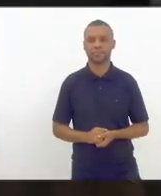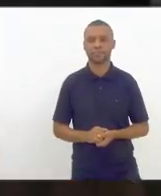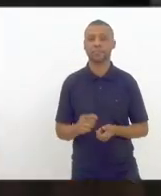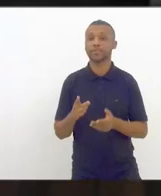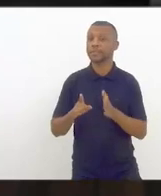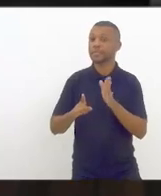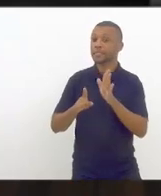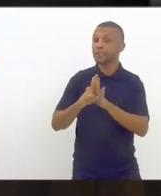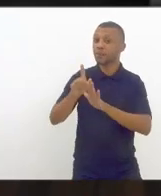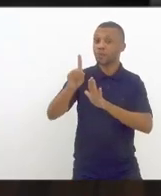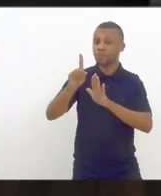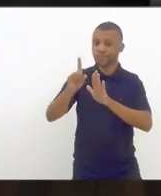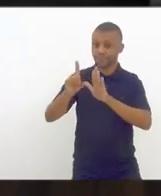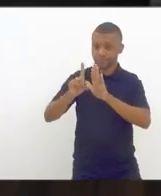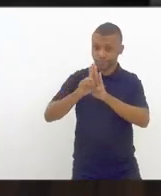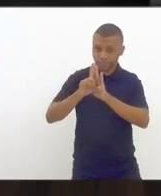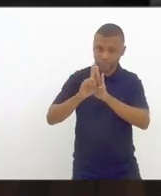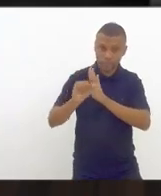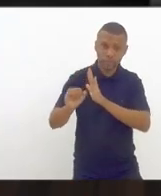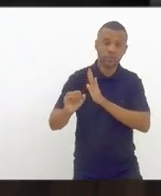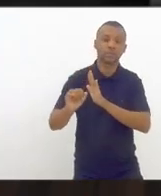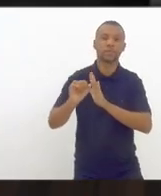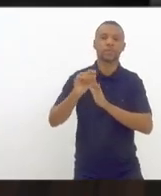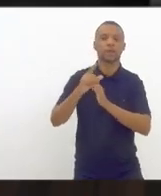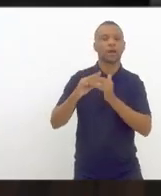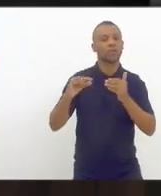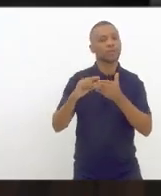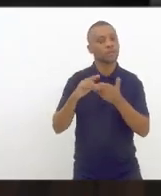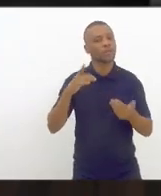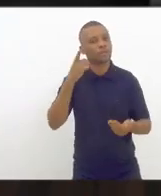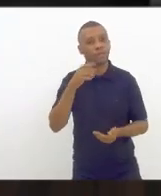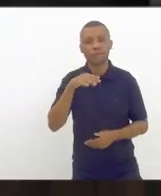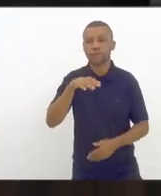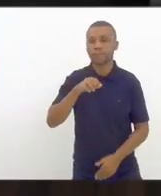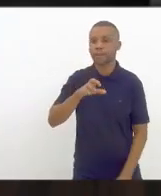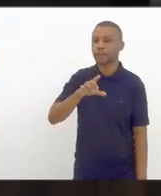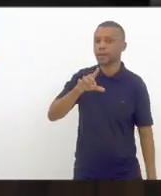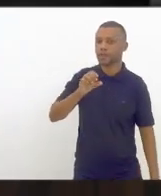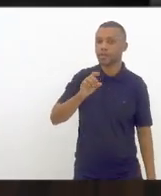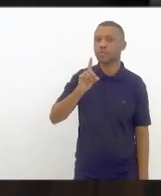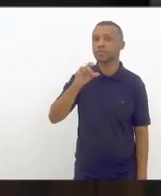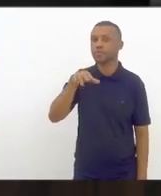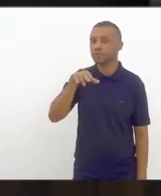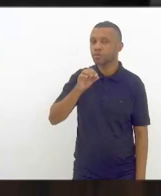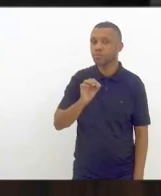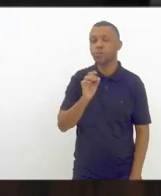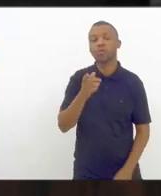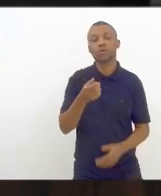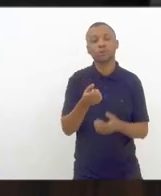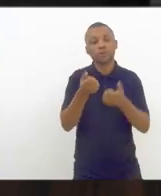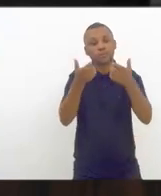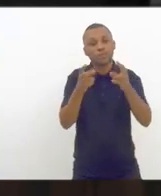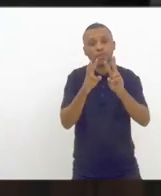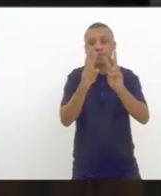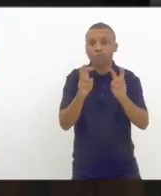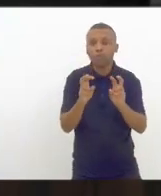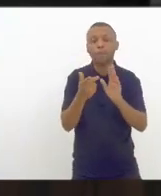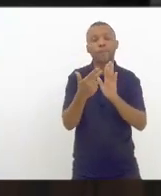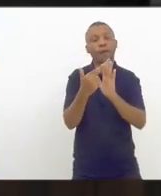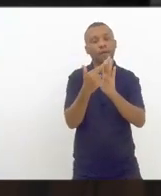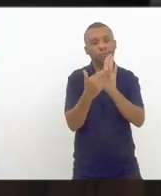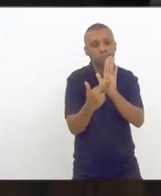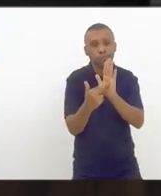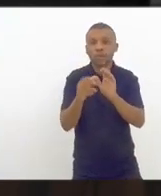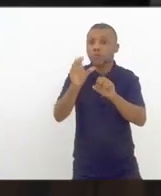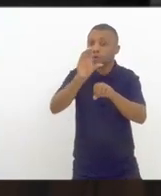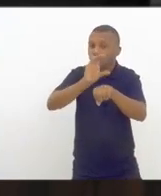Indicação legislativa número 485 de 21, de autoria do deputado Marcelo Dino, que dispõe sobre a regularização e regulamentação de